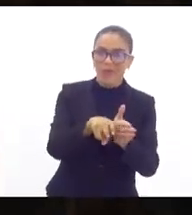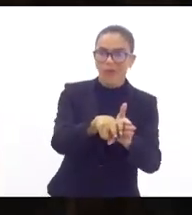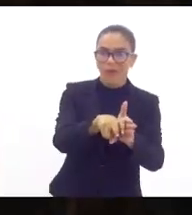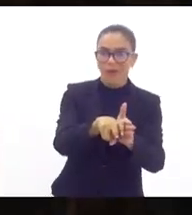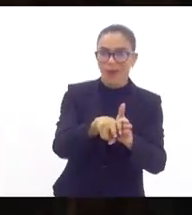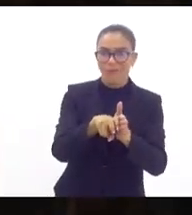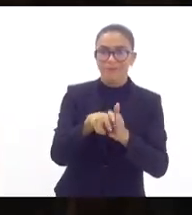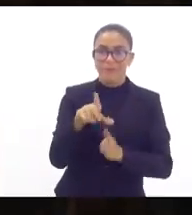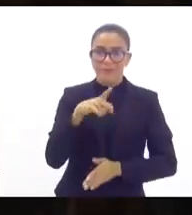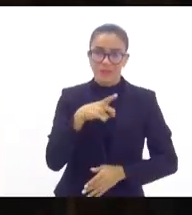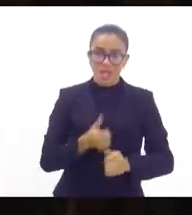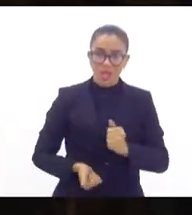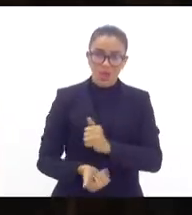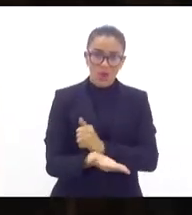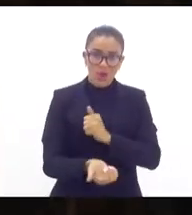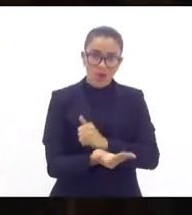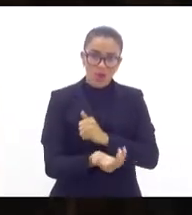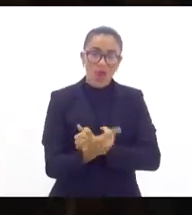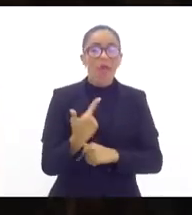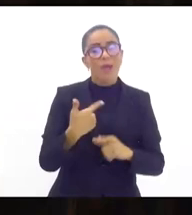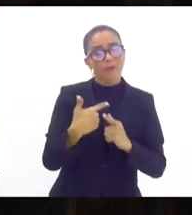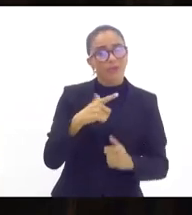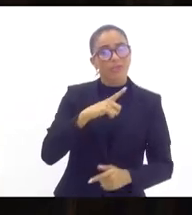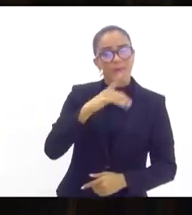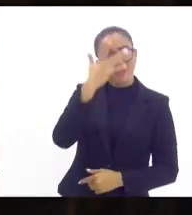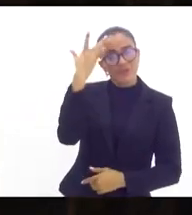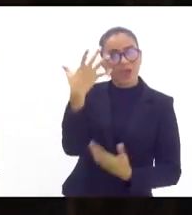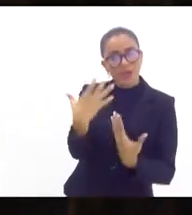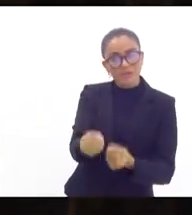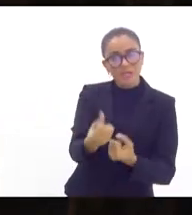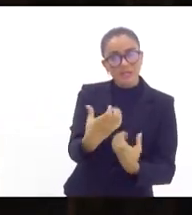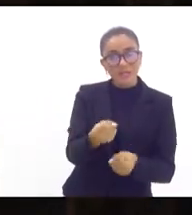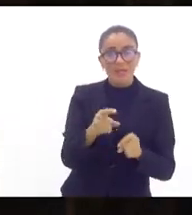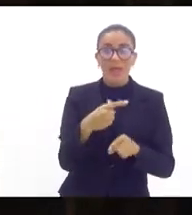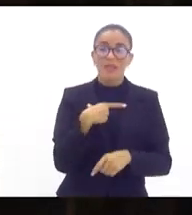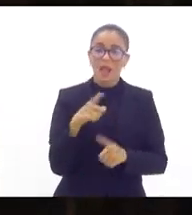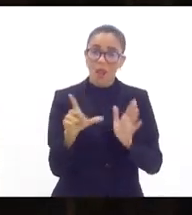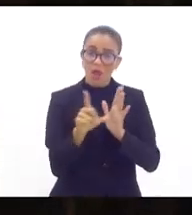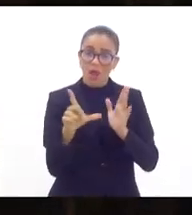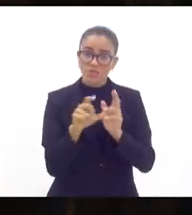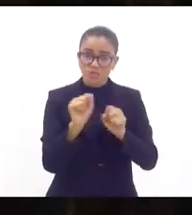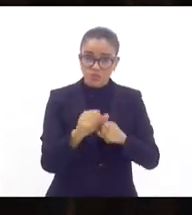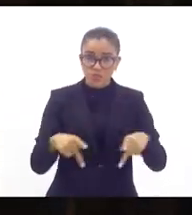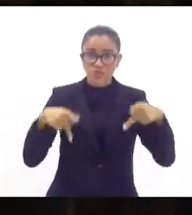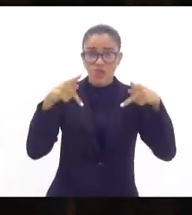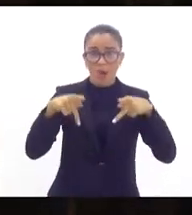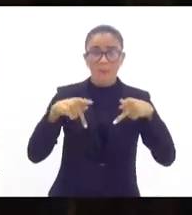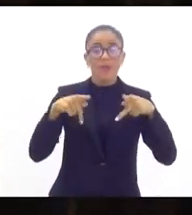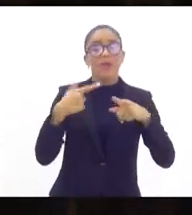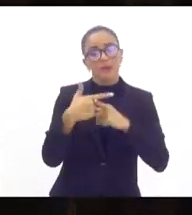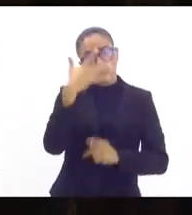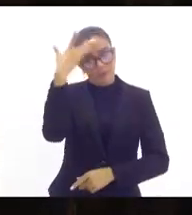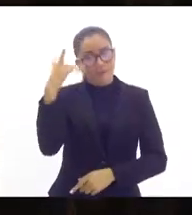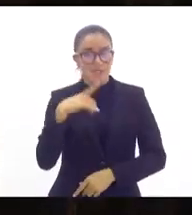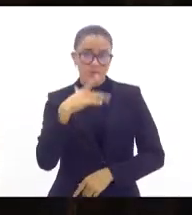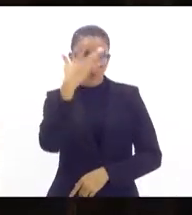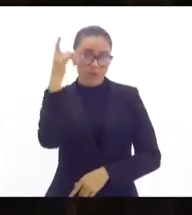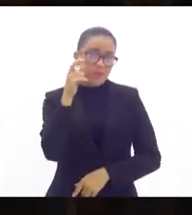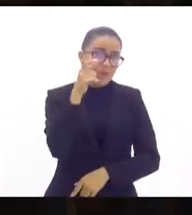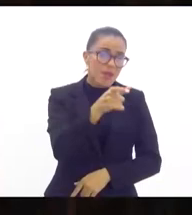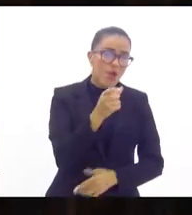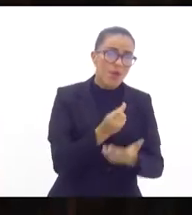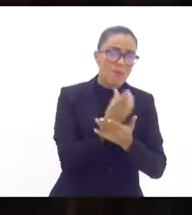o corruptor é porque existe corrupto se existe uma loja no shopping é porque tem alguém que vá no shopping comprar então